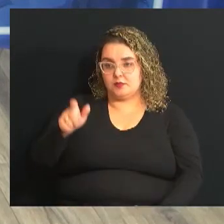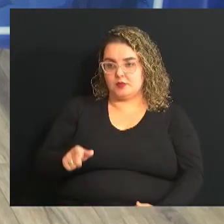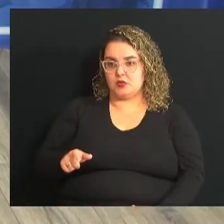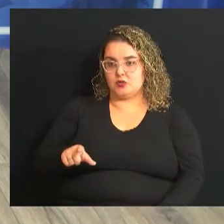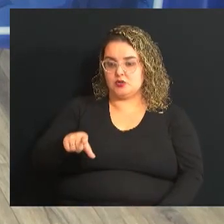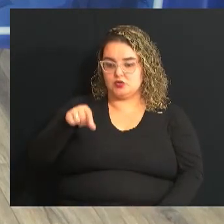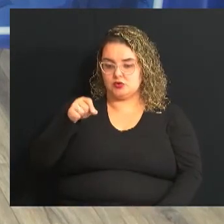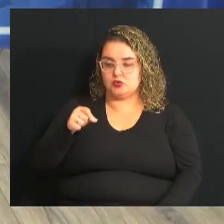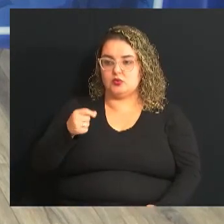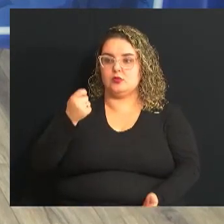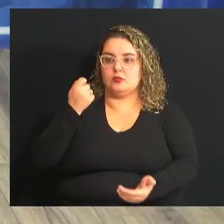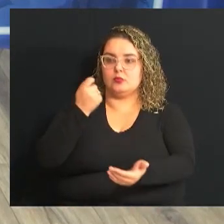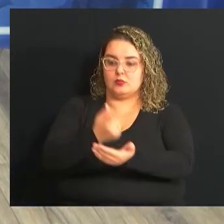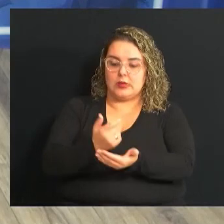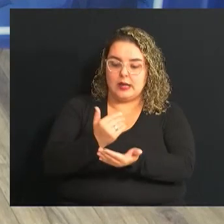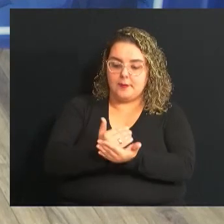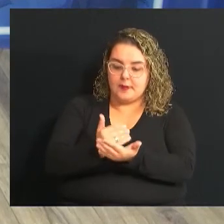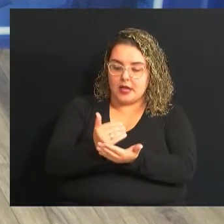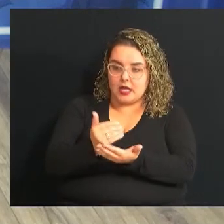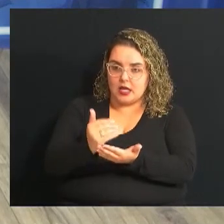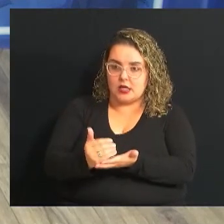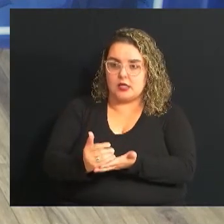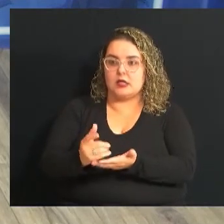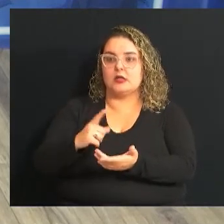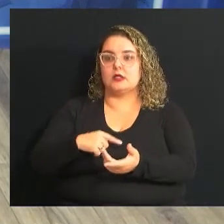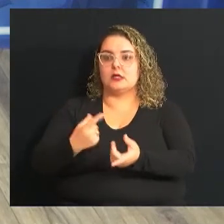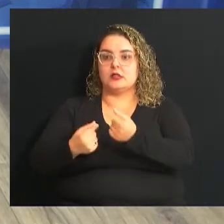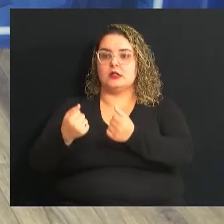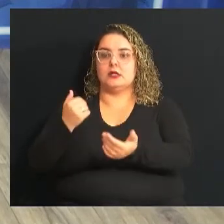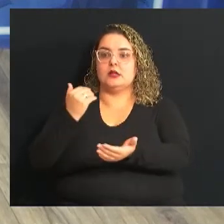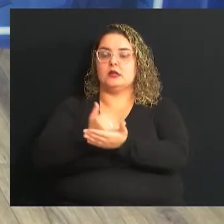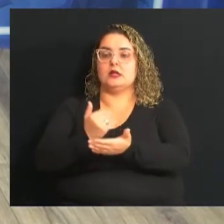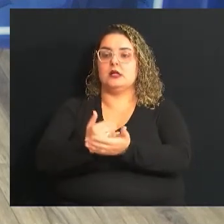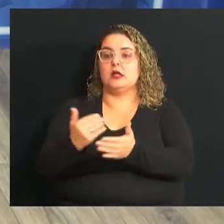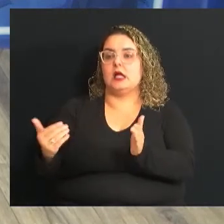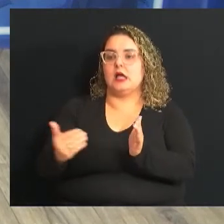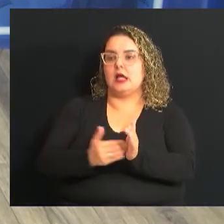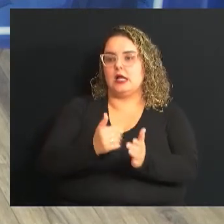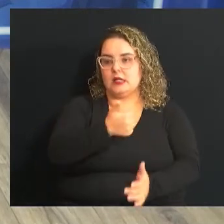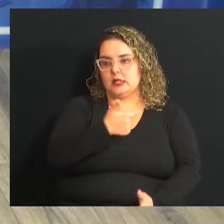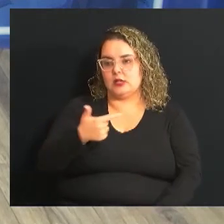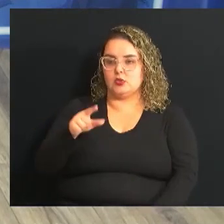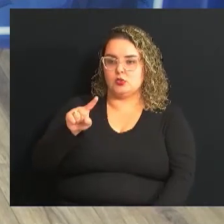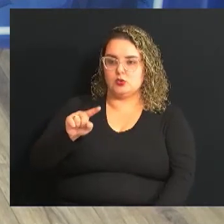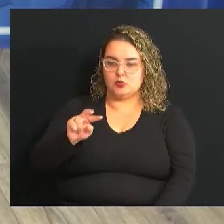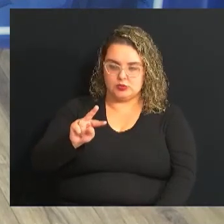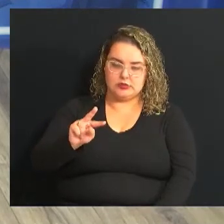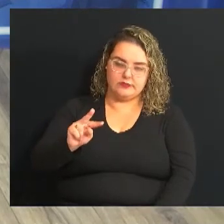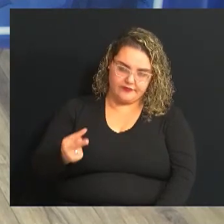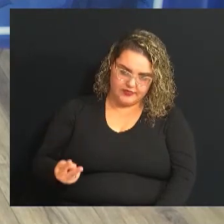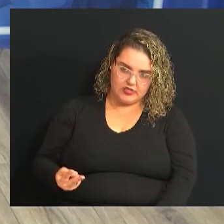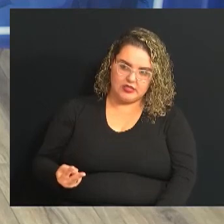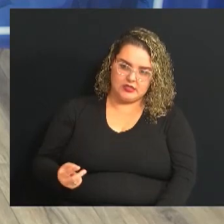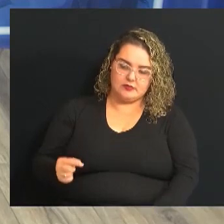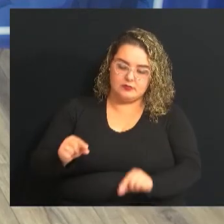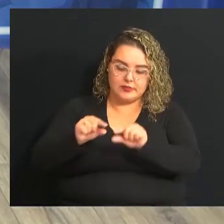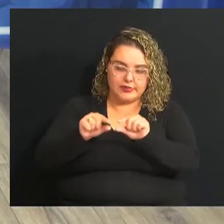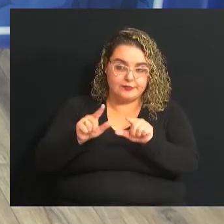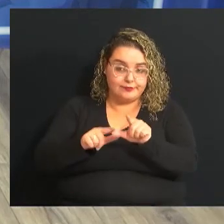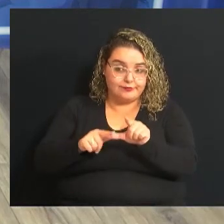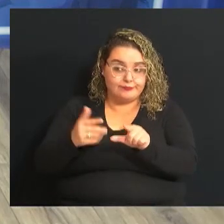anos, porque eles já têm a sua 4ª dose há mais de 5 meses, a gente sabe que nesse período a defesa vai caindo,